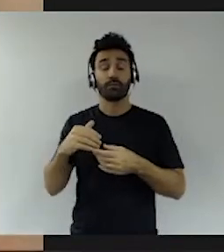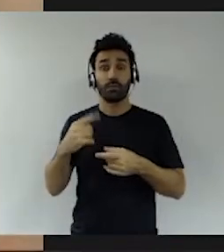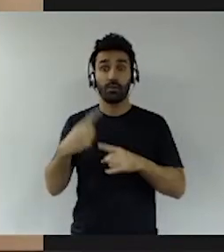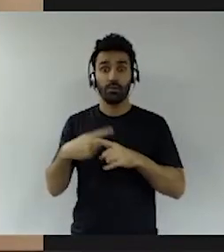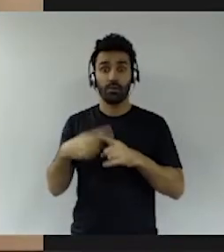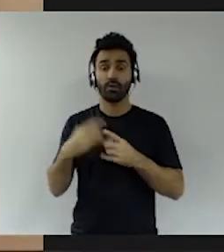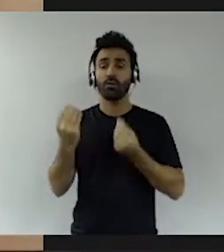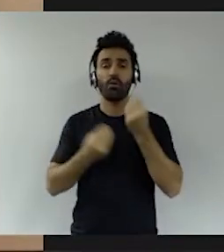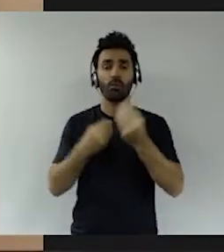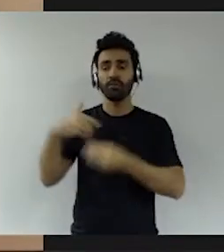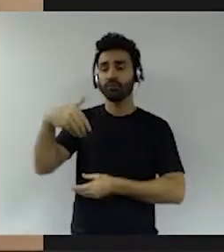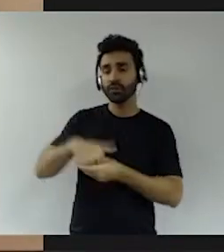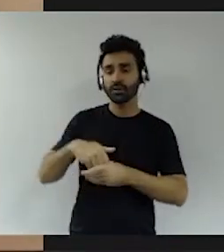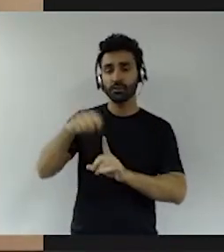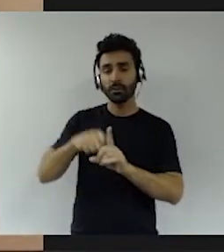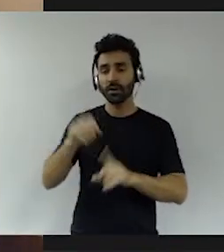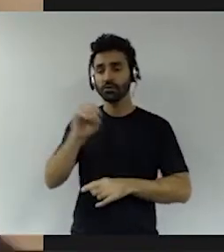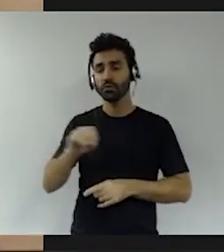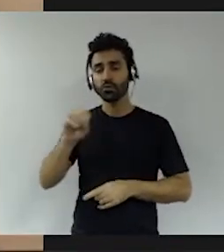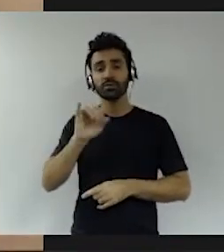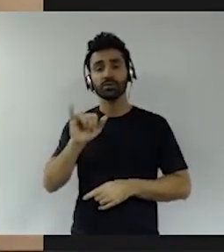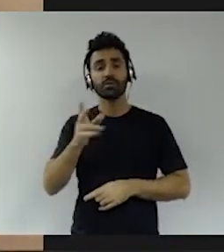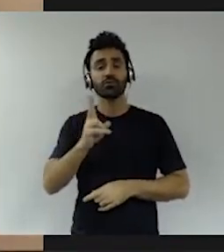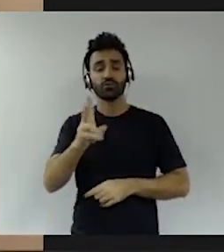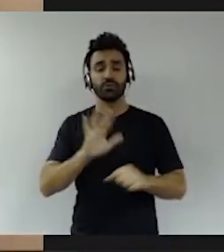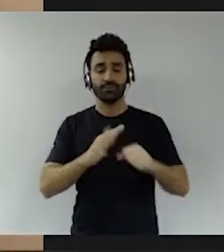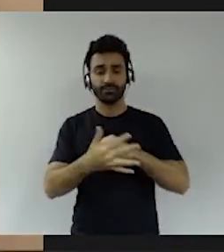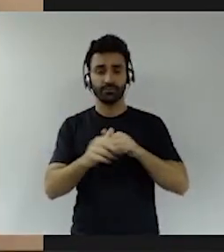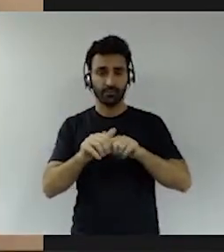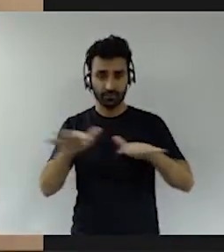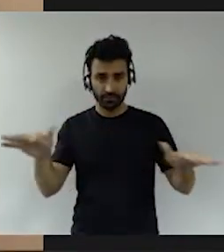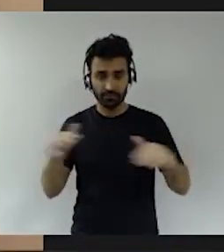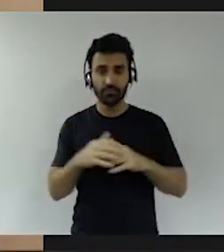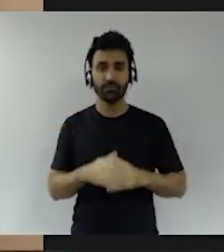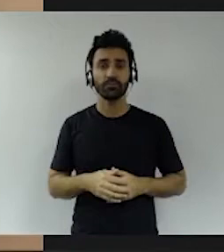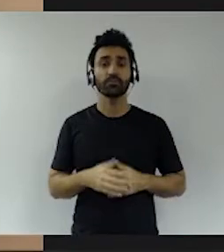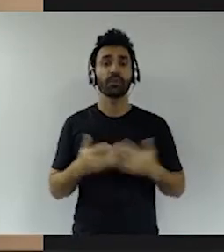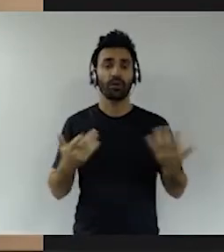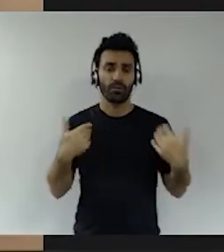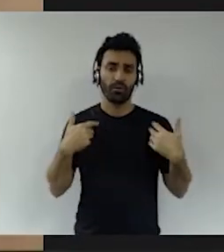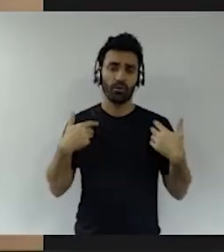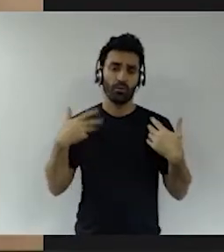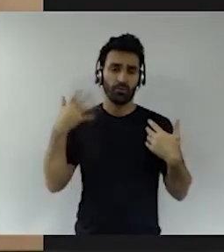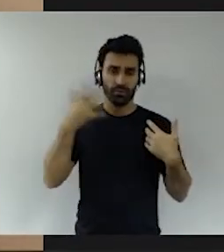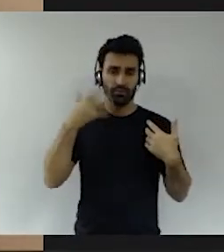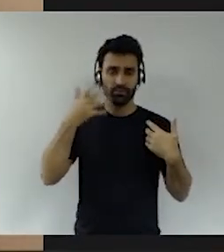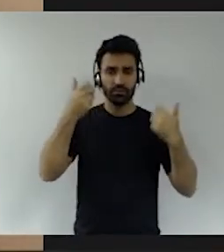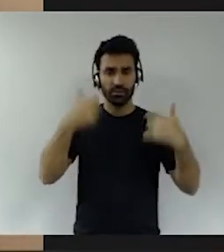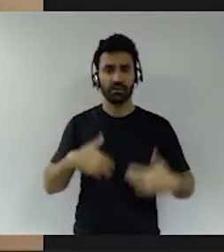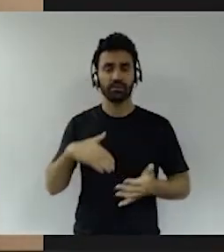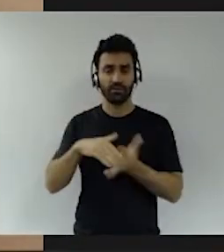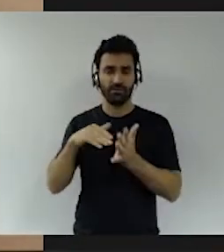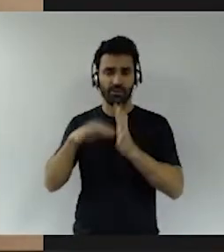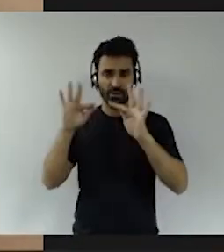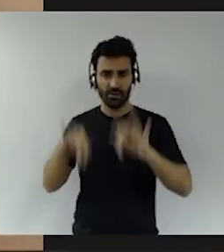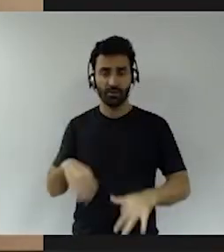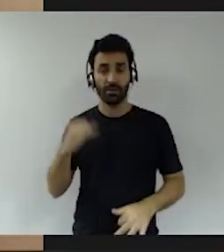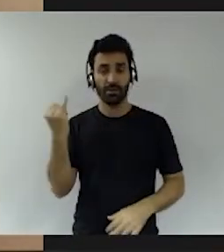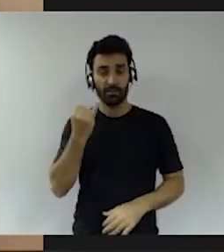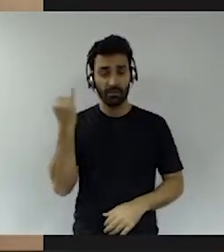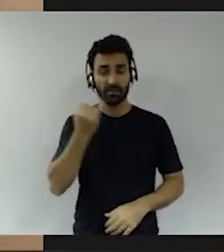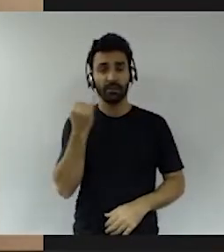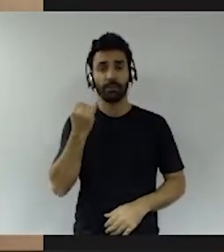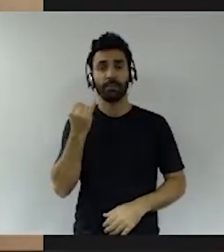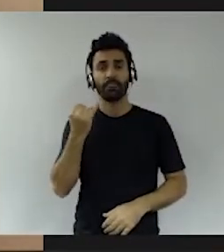se tivermos esta pandemia. Então, feitas essas considerações e já indo para a etapa final, é importante mencionar em relação